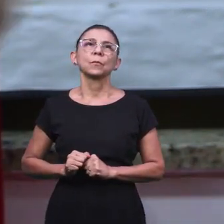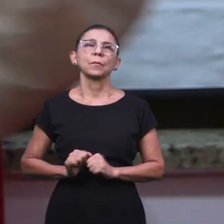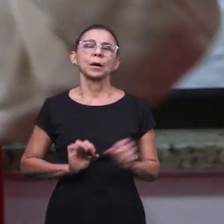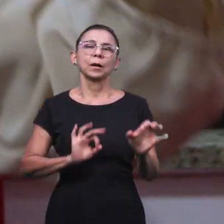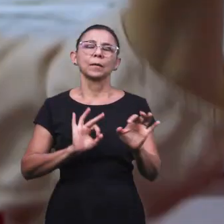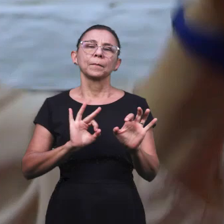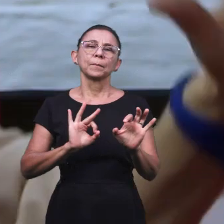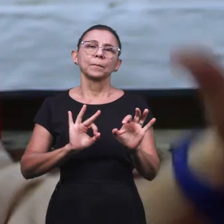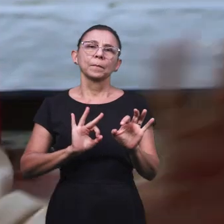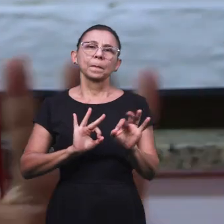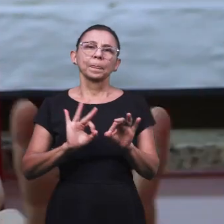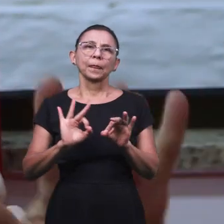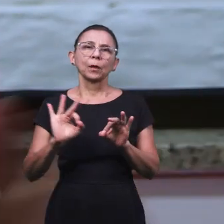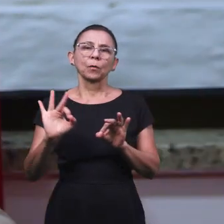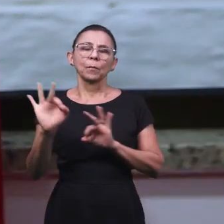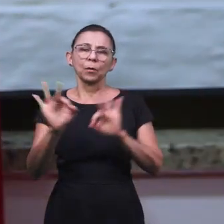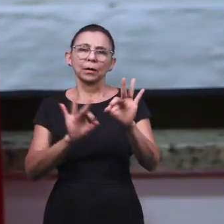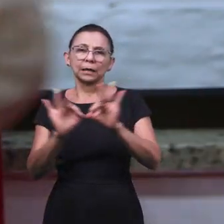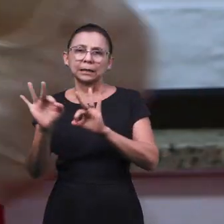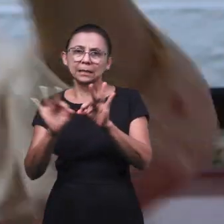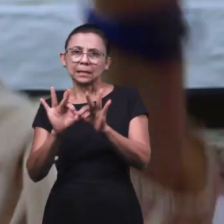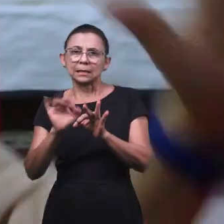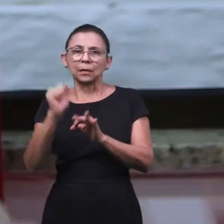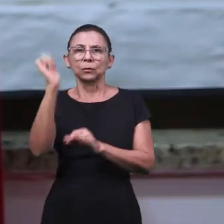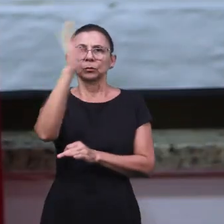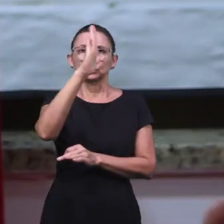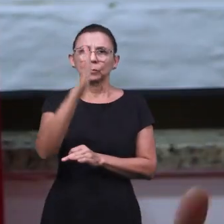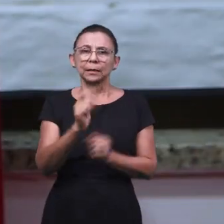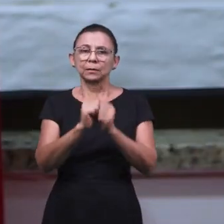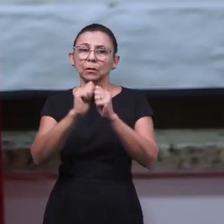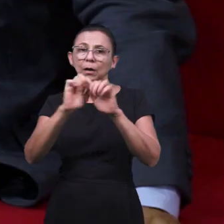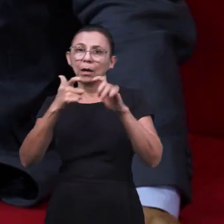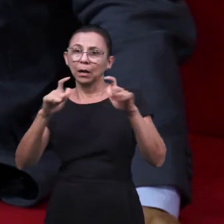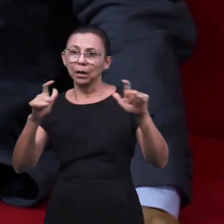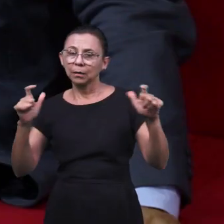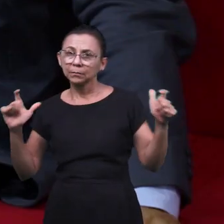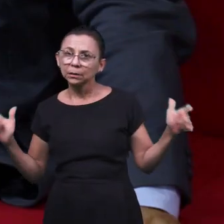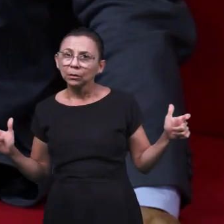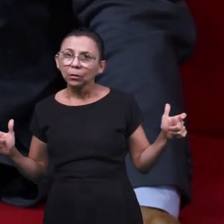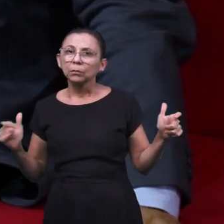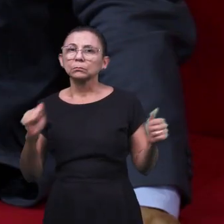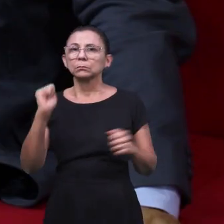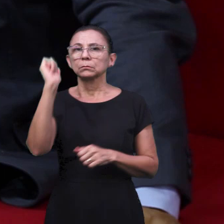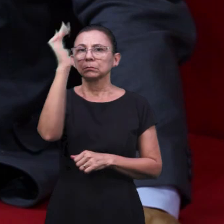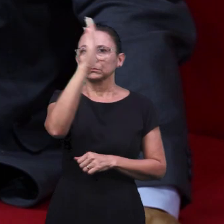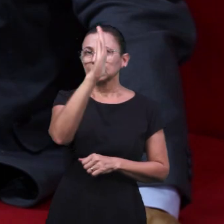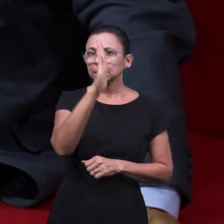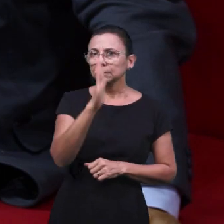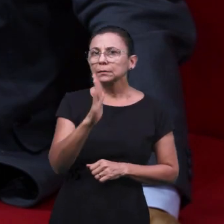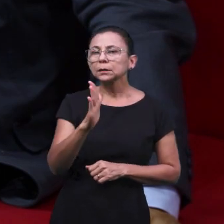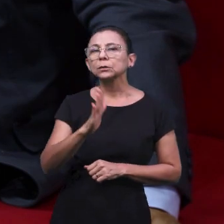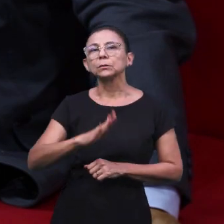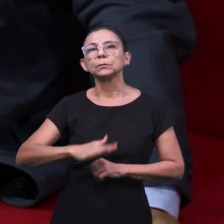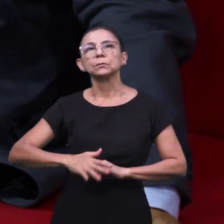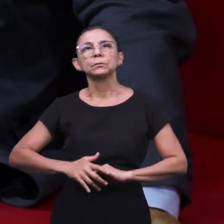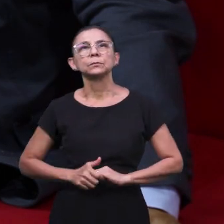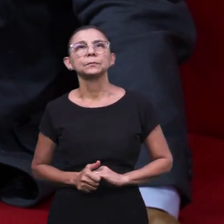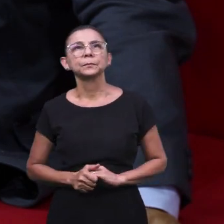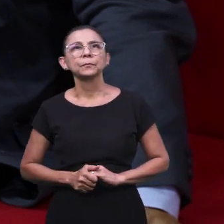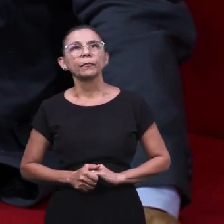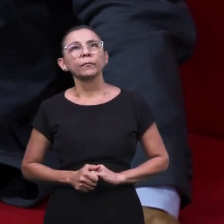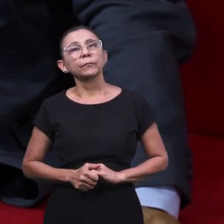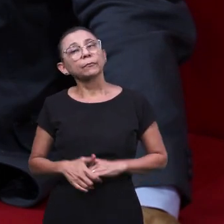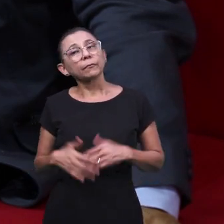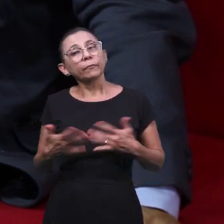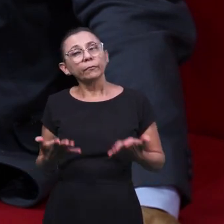e ampliamos bem o escopo, daí de ver o Brasil inteiro, né? E conhecer isso, essa tradição. Aí a